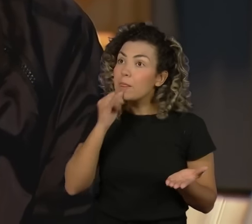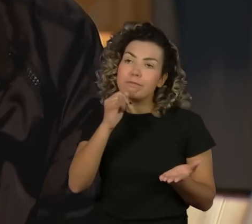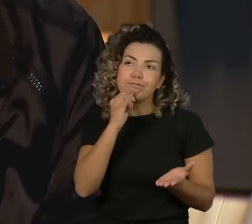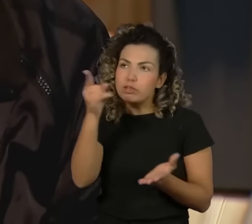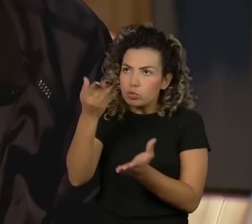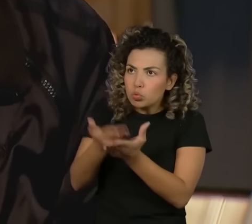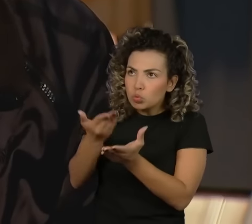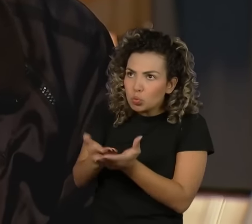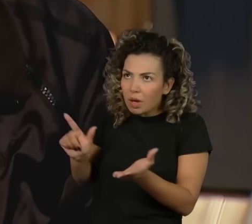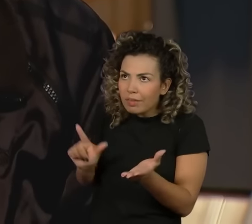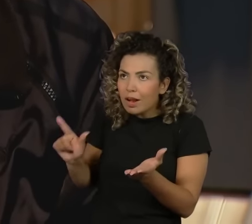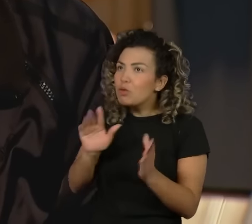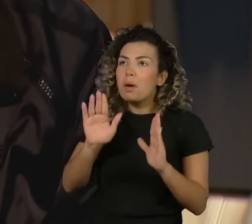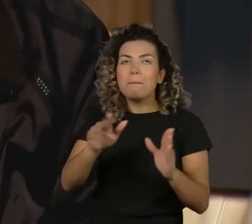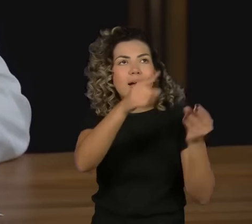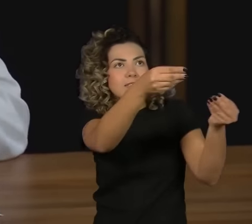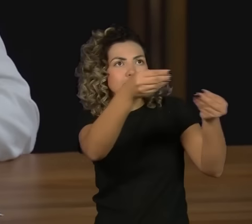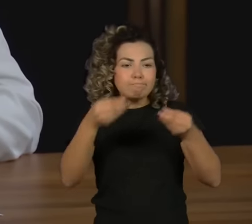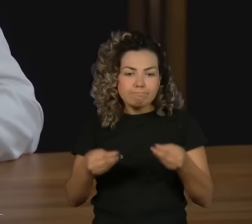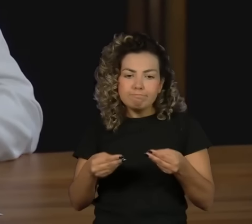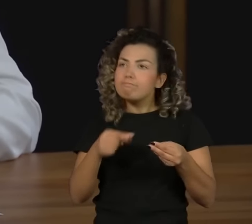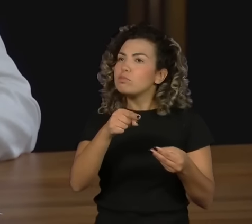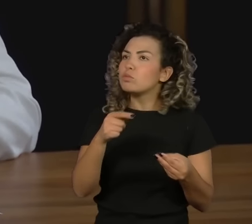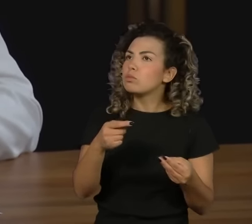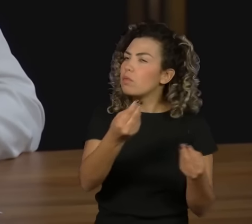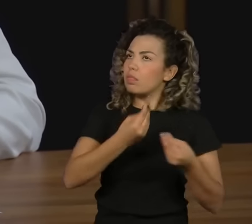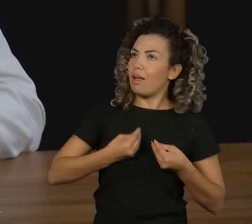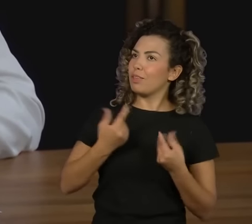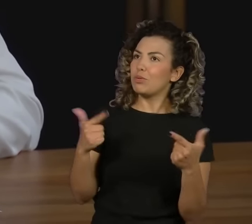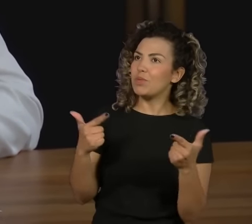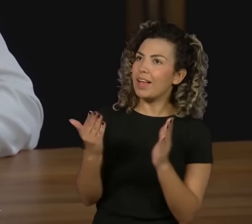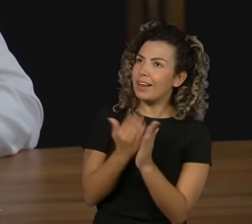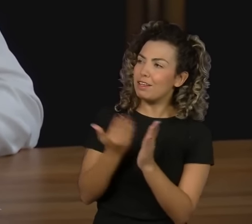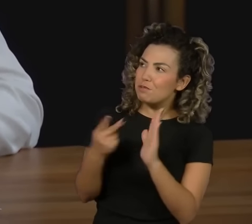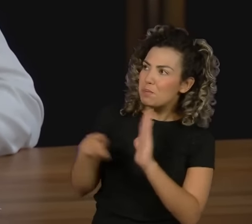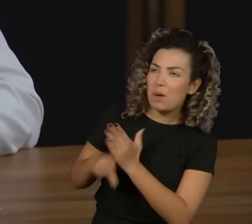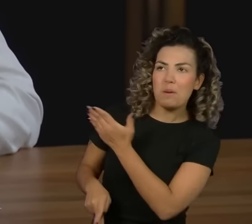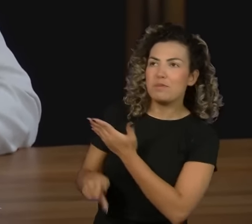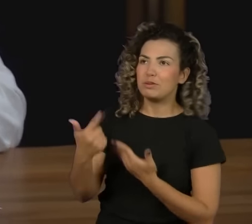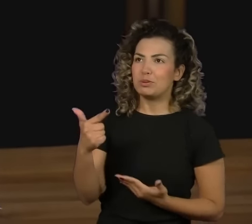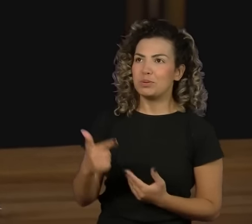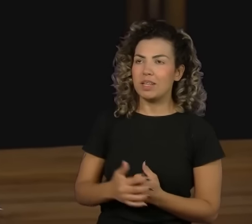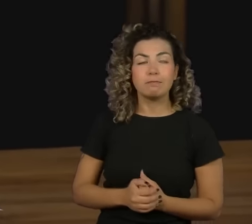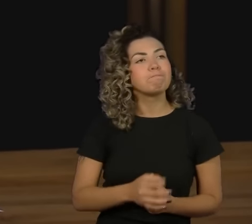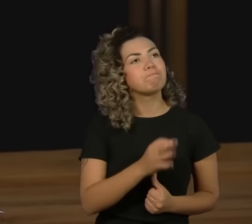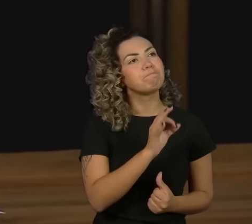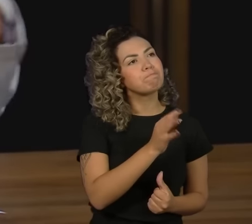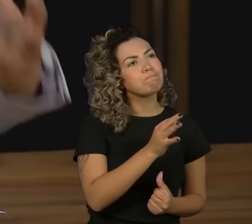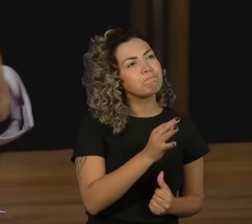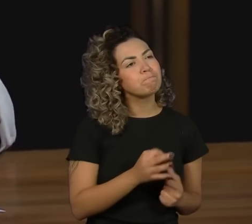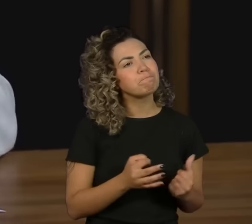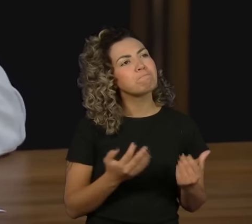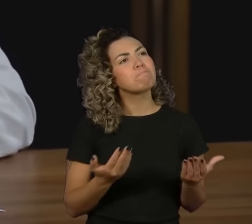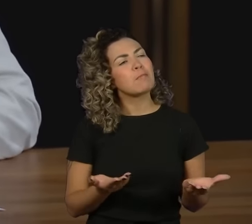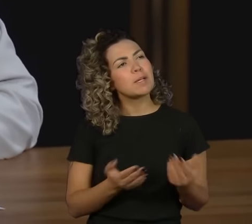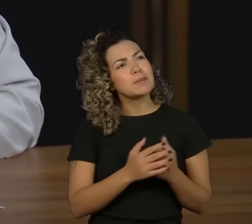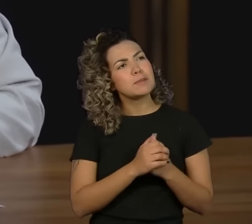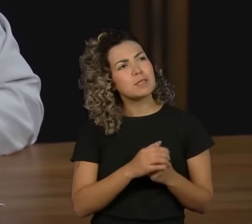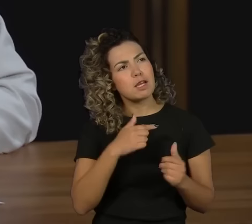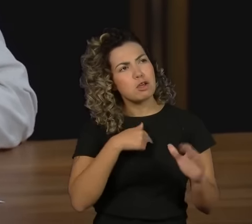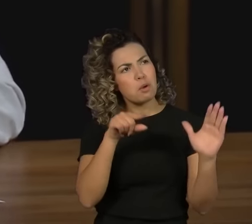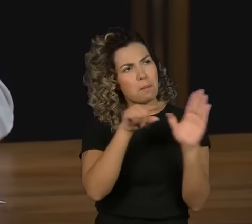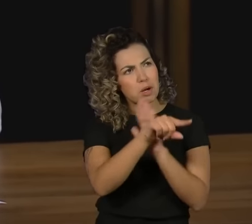estudará não vai passar o Agripino, é verdade, o Panamérica do Agripino. Será que essa é a sua grey,